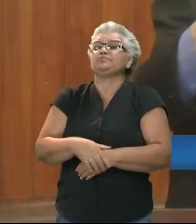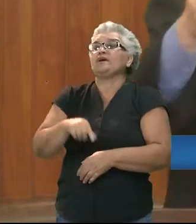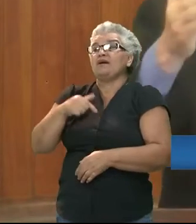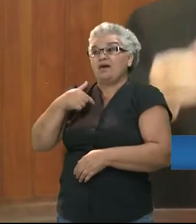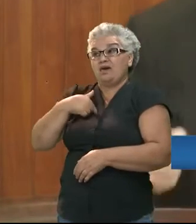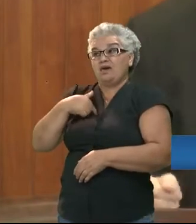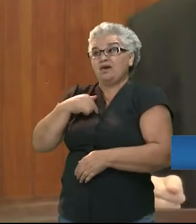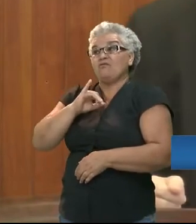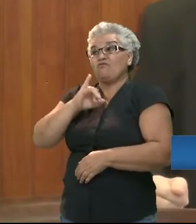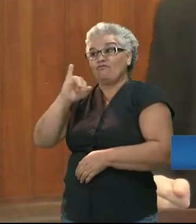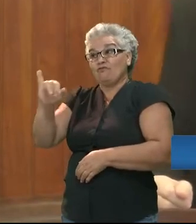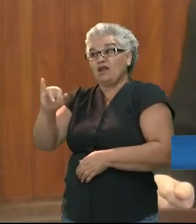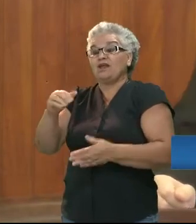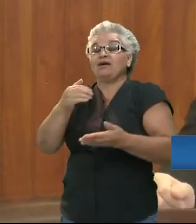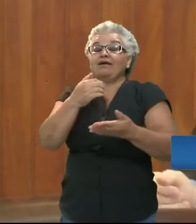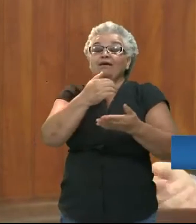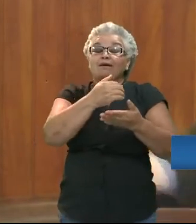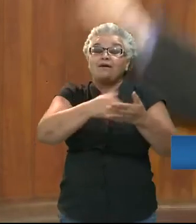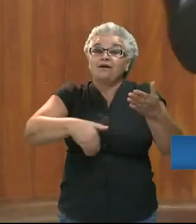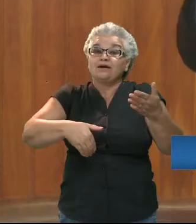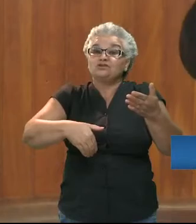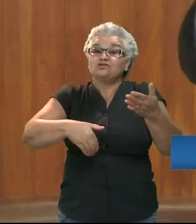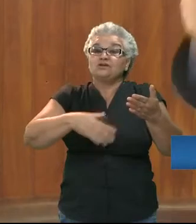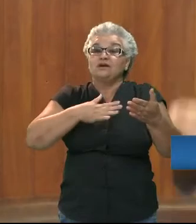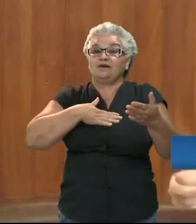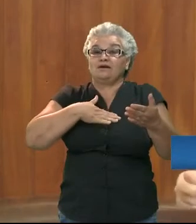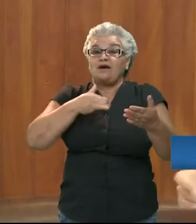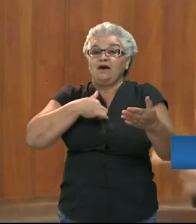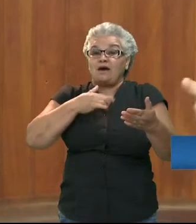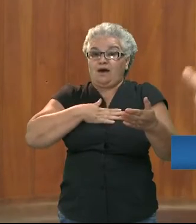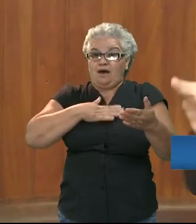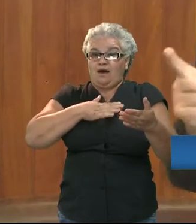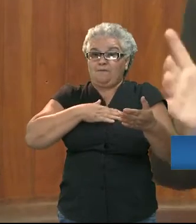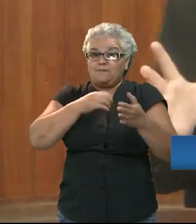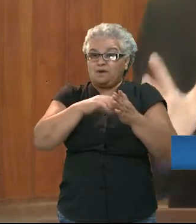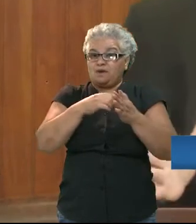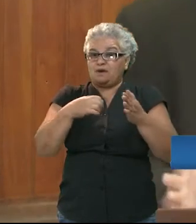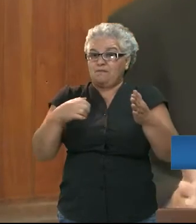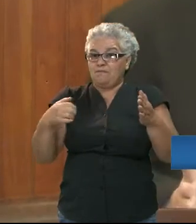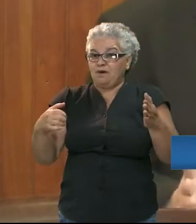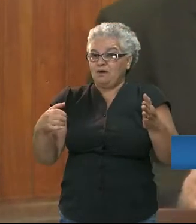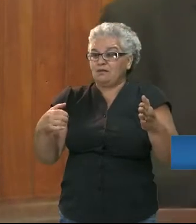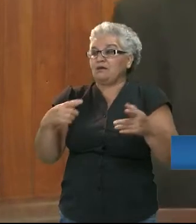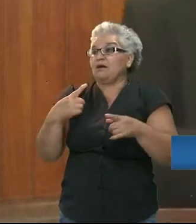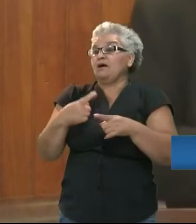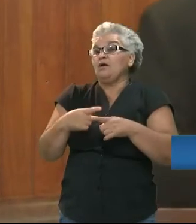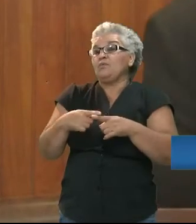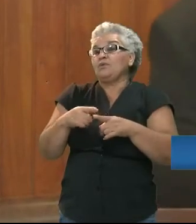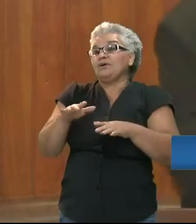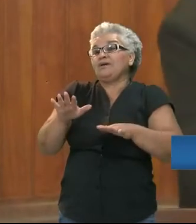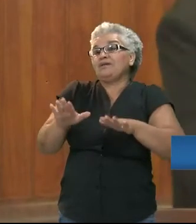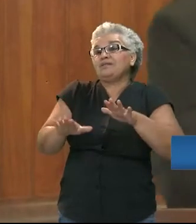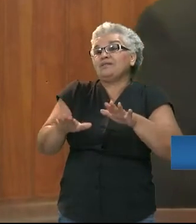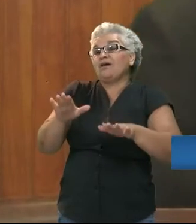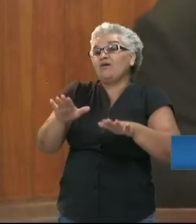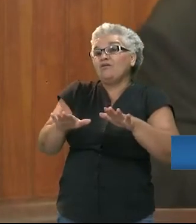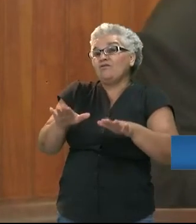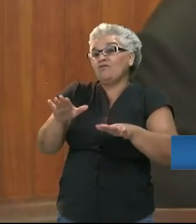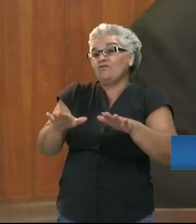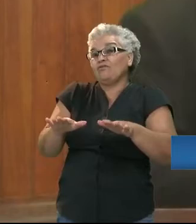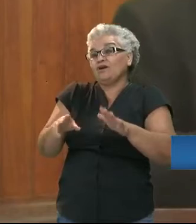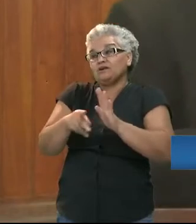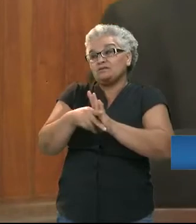isso a ele ainda há pouco ali, retirei a minha emenda, porque no projeto dele, talvez seja a ocasião mais própria, e não pegando carona aqui